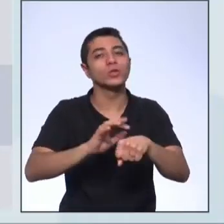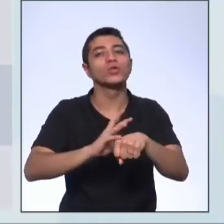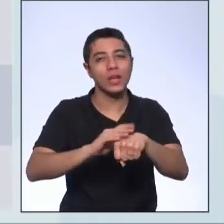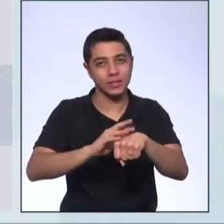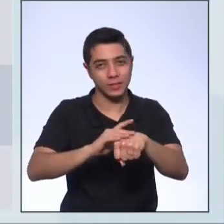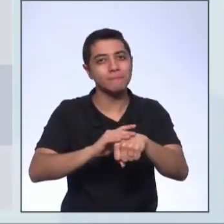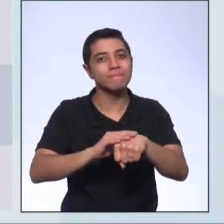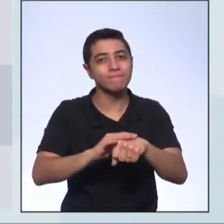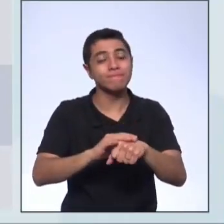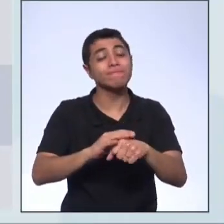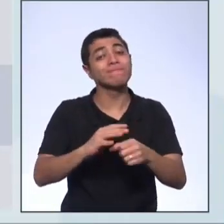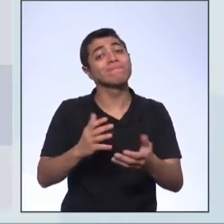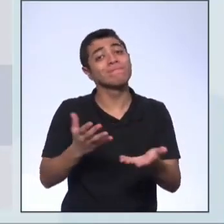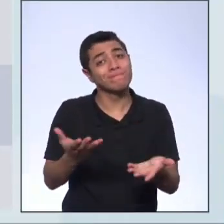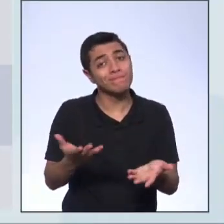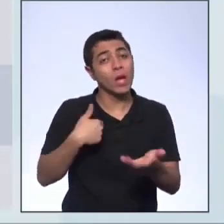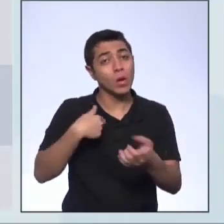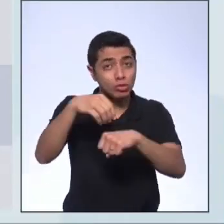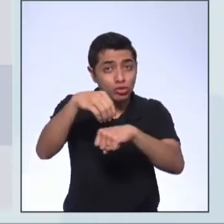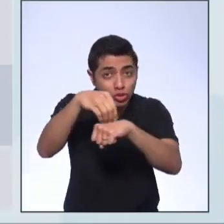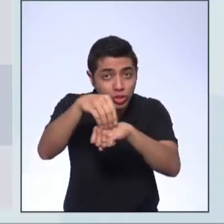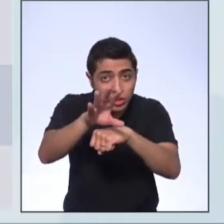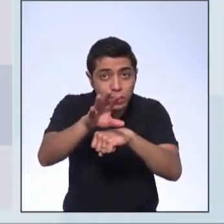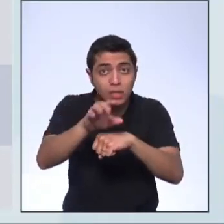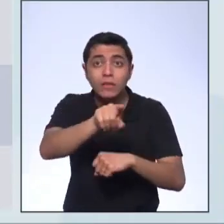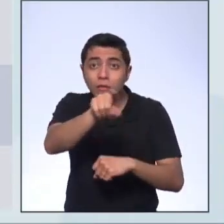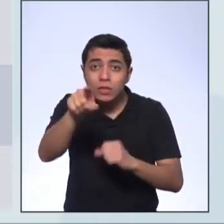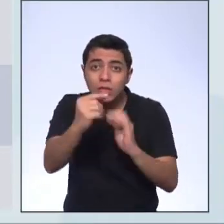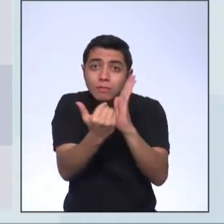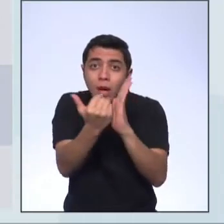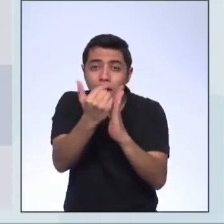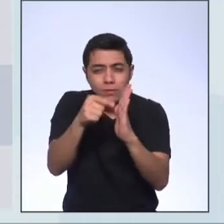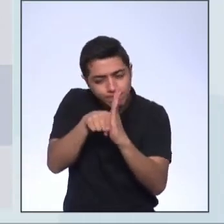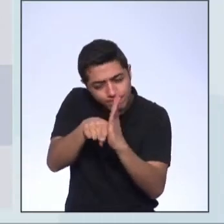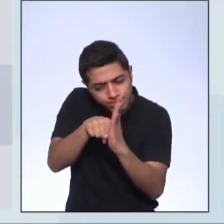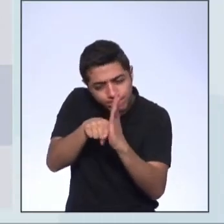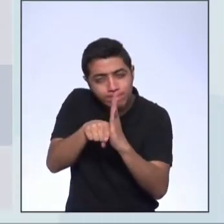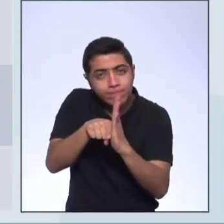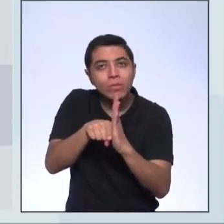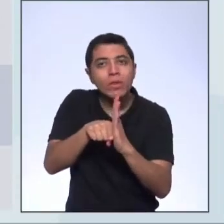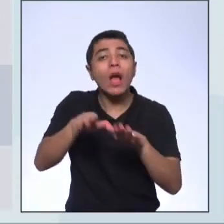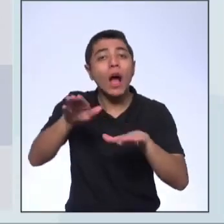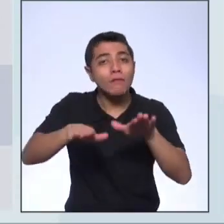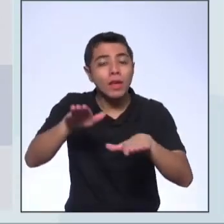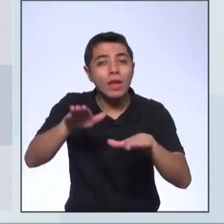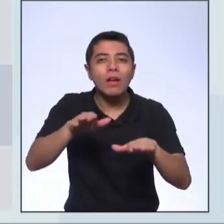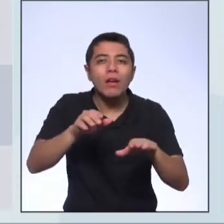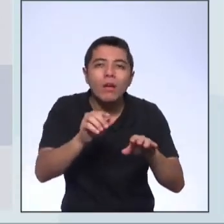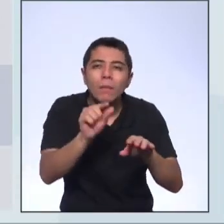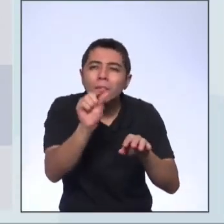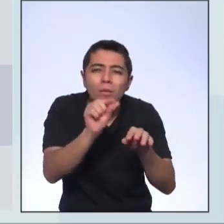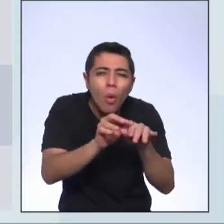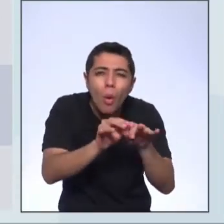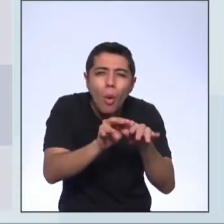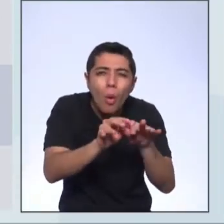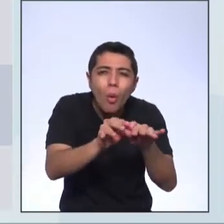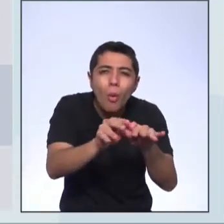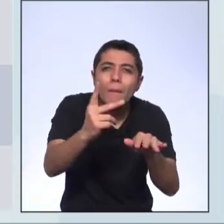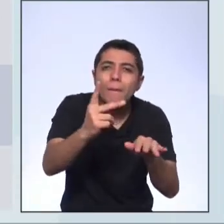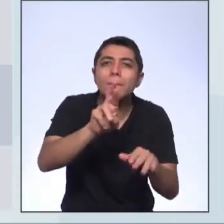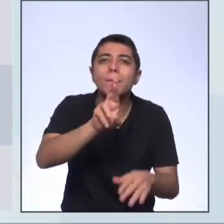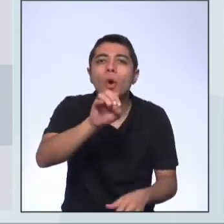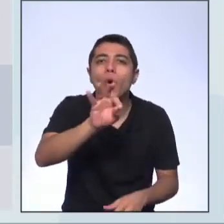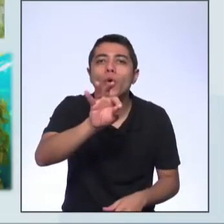a dica para vocês pesquisarem um pouquinho sobre doenças causadas por protozoários aí para conversar com os professores